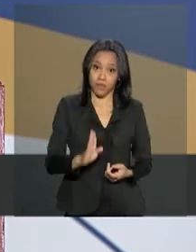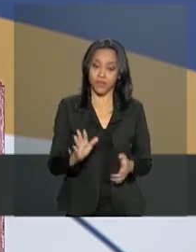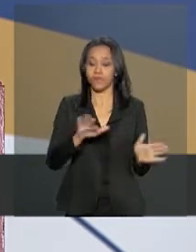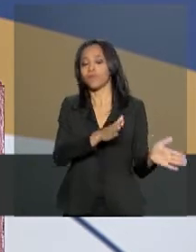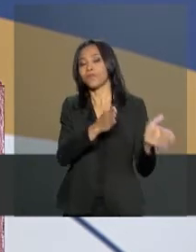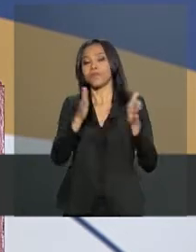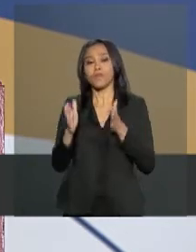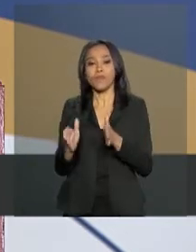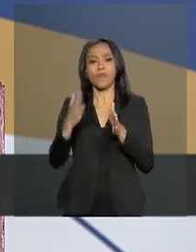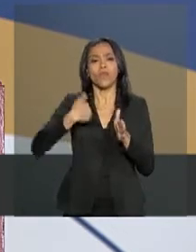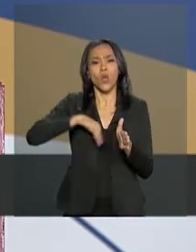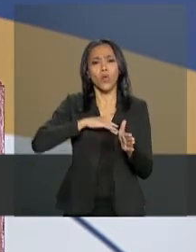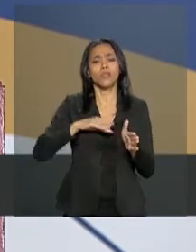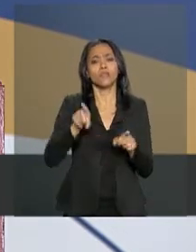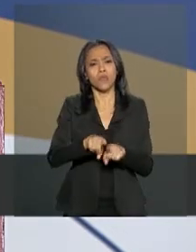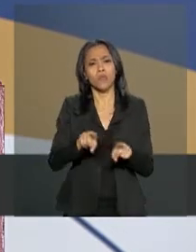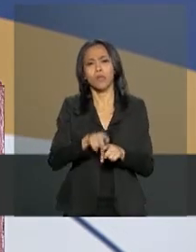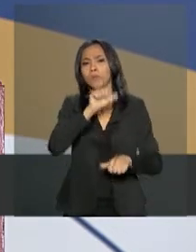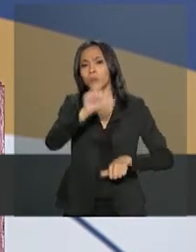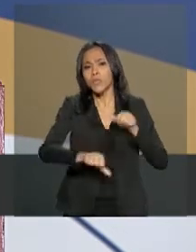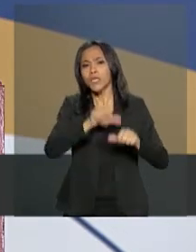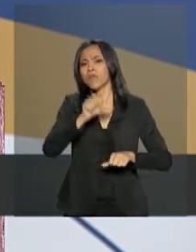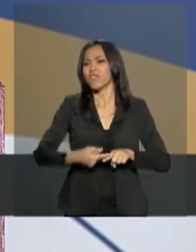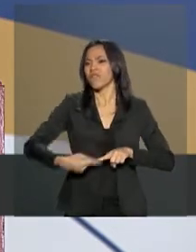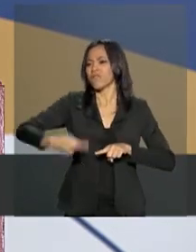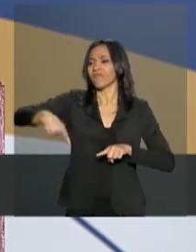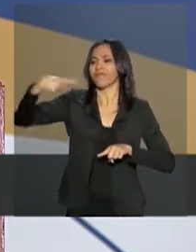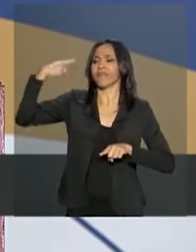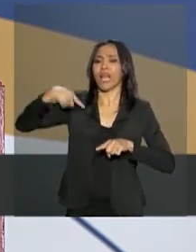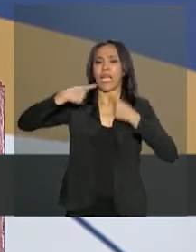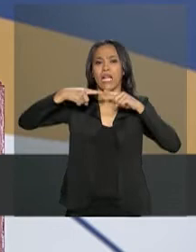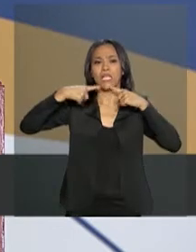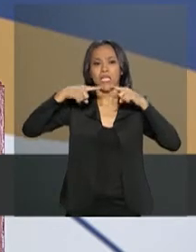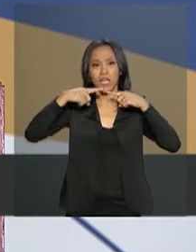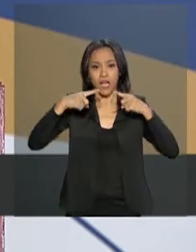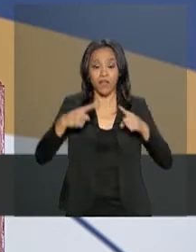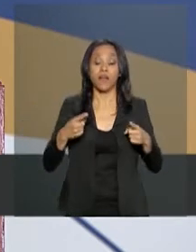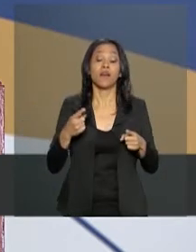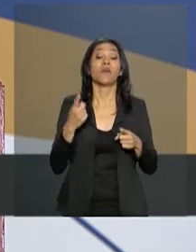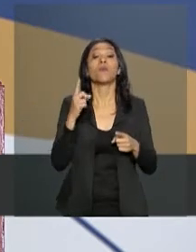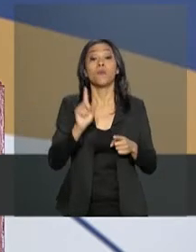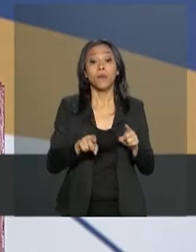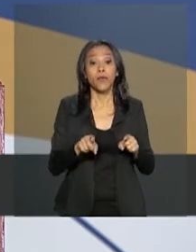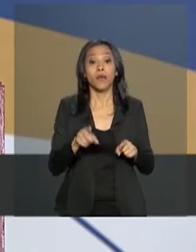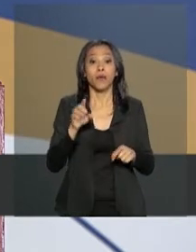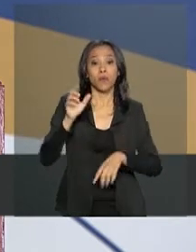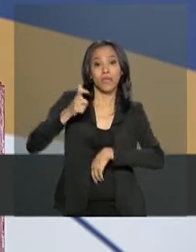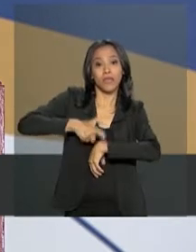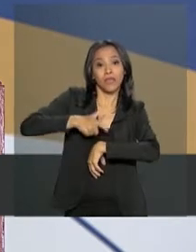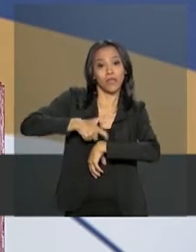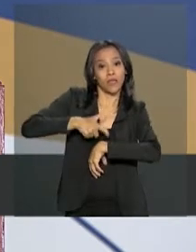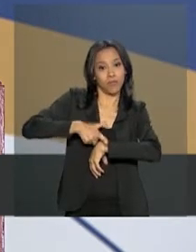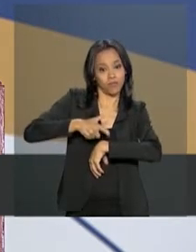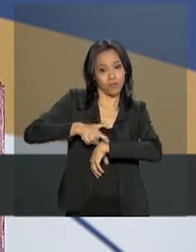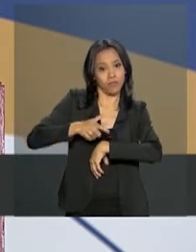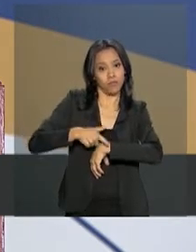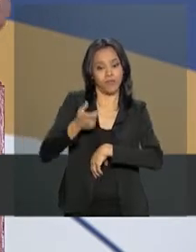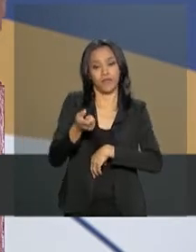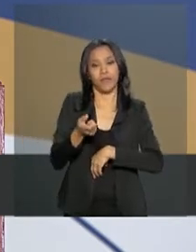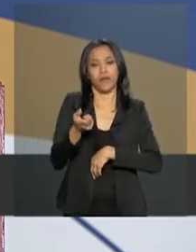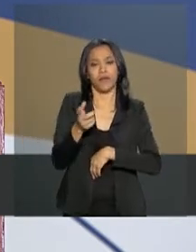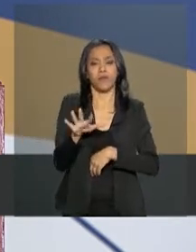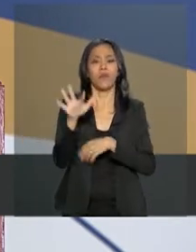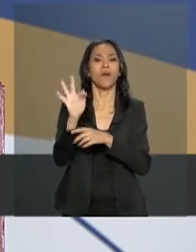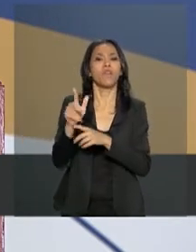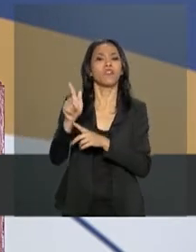bem há muito tempo se criticava a forma de remuneração do fundo de garantia por tempo de serviço ao fundamento de que era uma